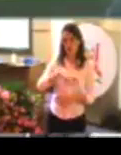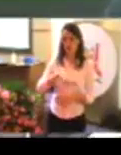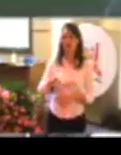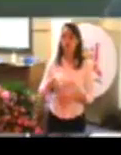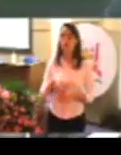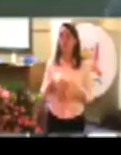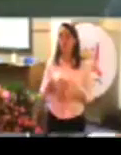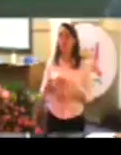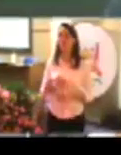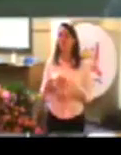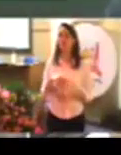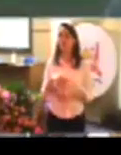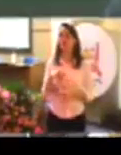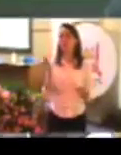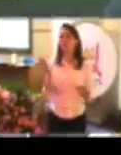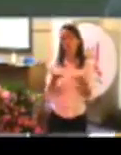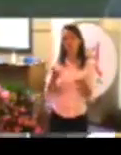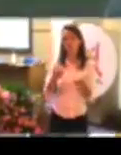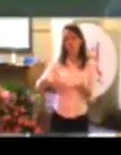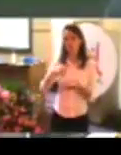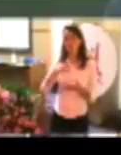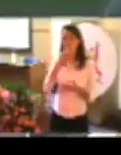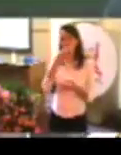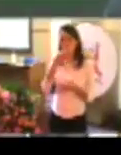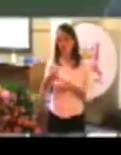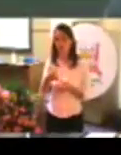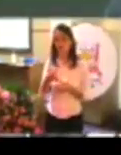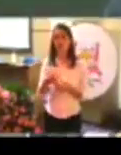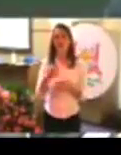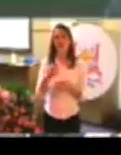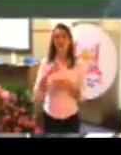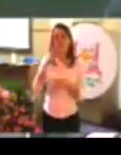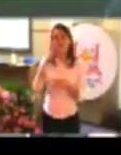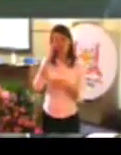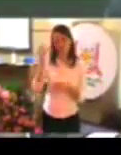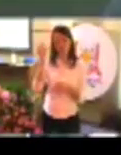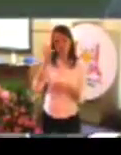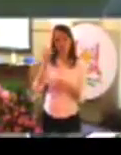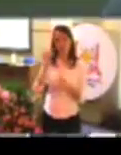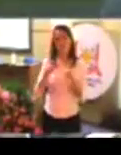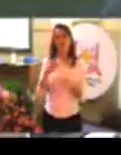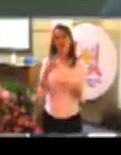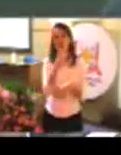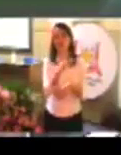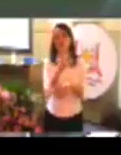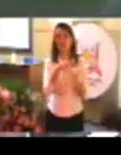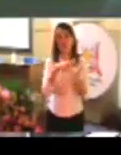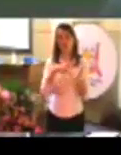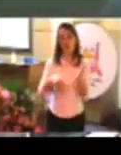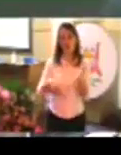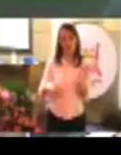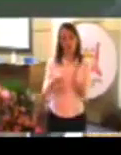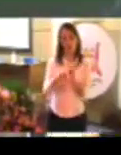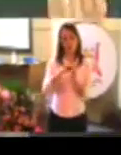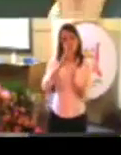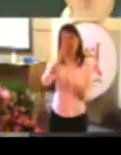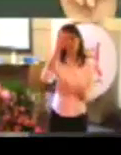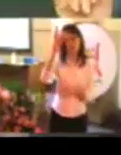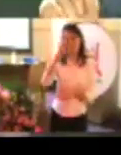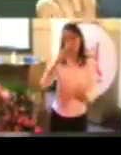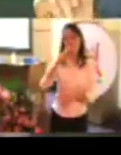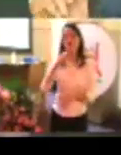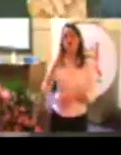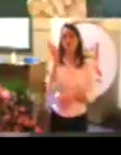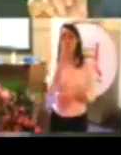E que é considerado hoje pela crítica, pela academia, como o maior poeta da língua portuguesa. E ele